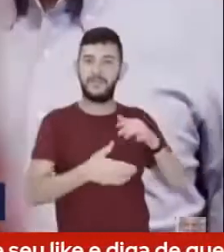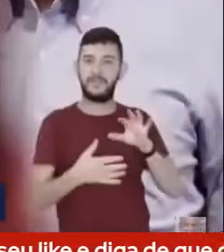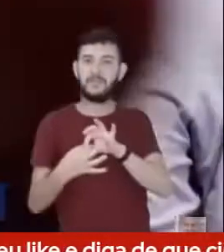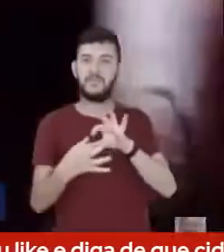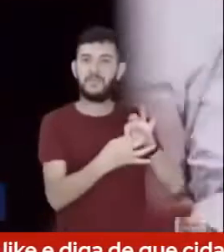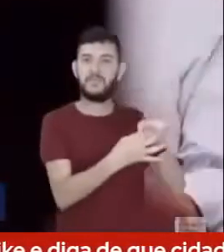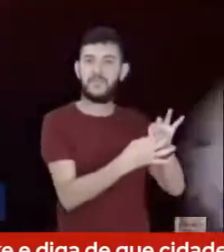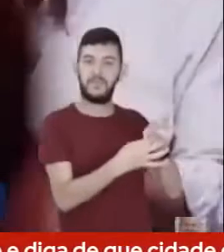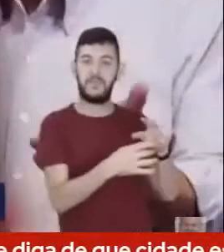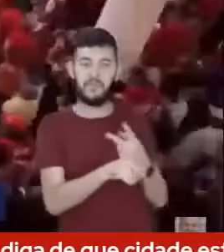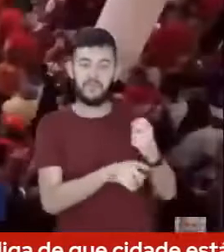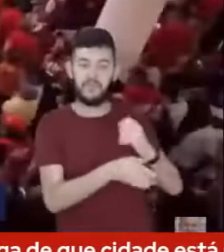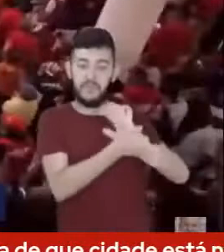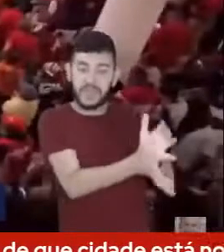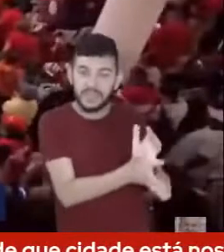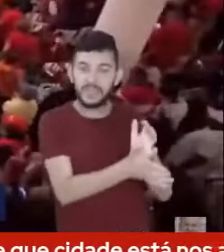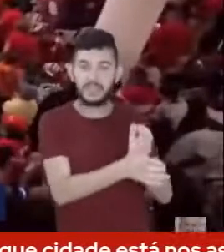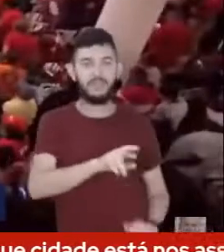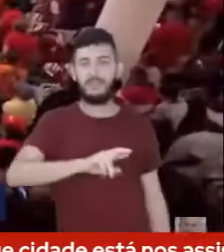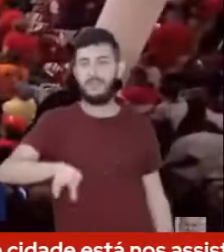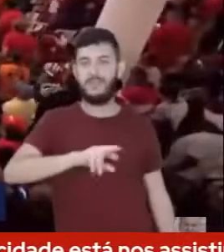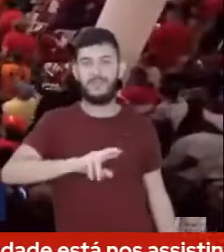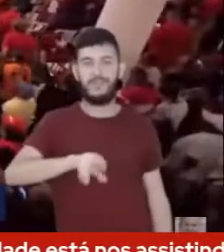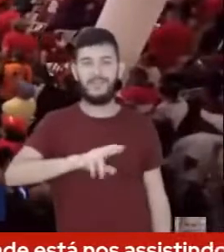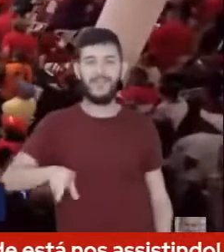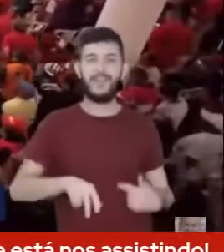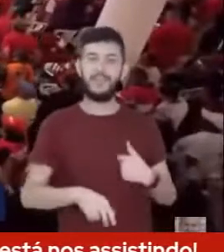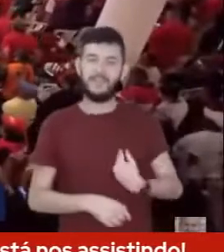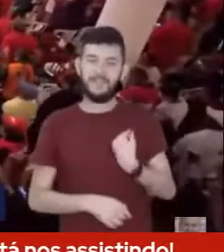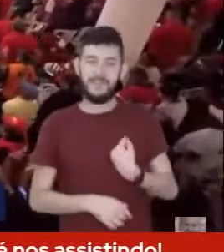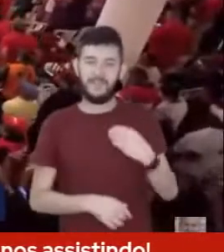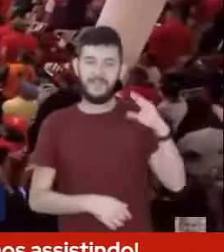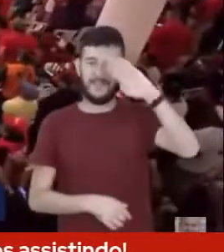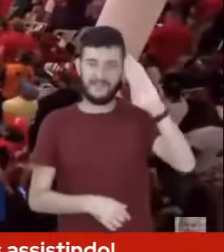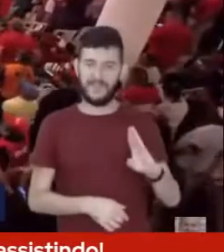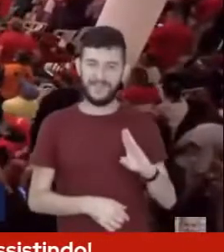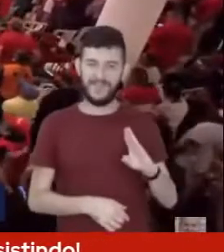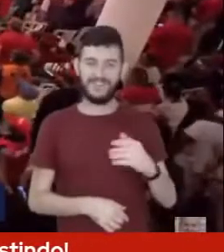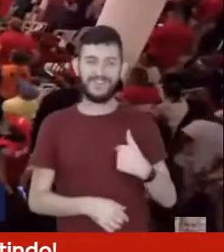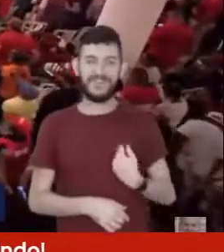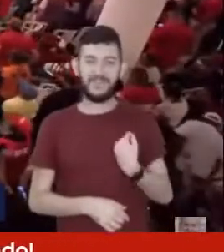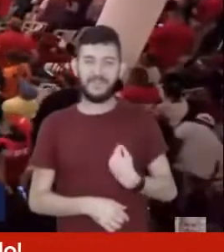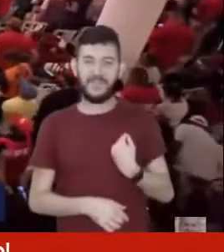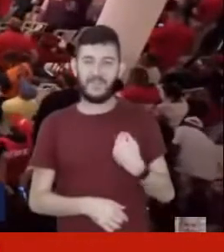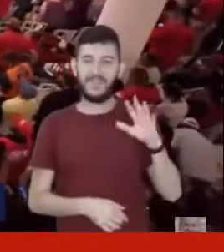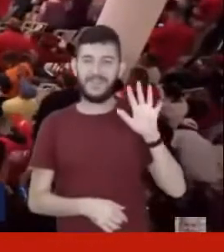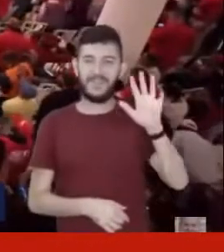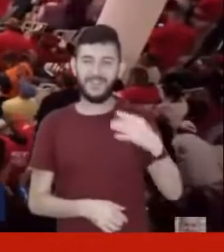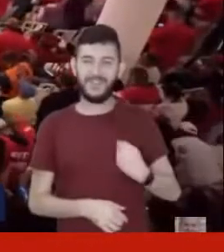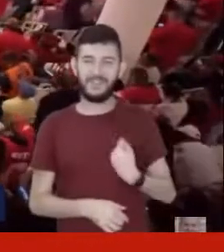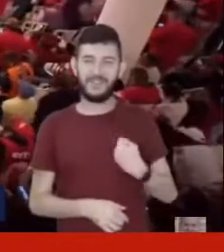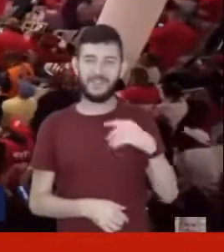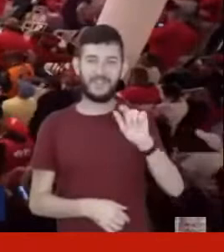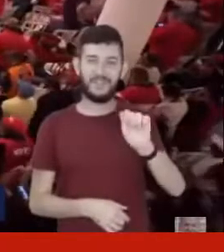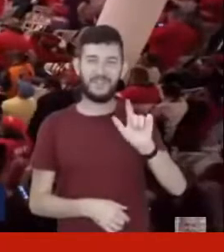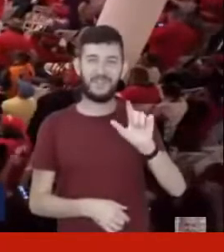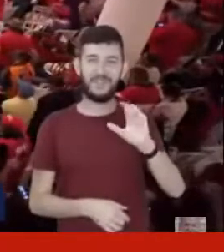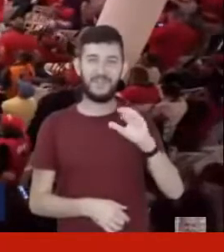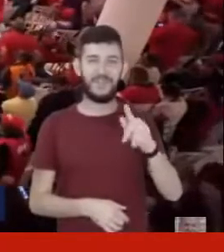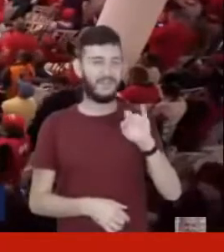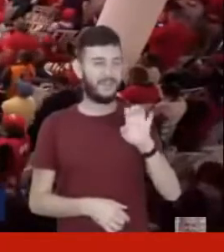Viva o Brasil! Viva o Lula! Pelo Alckmin! A luta faz a lei!